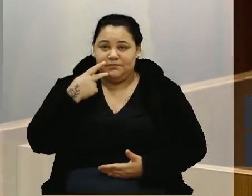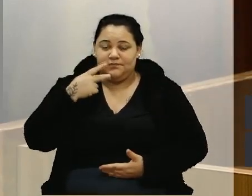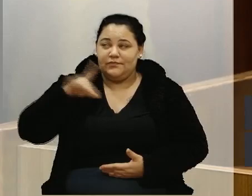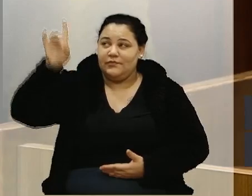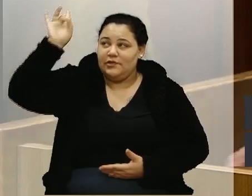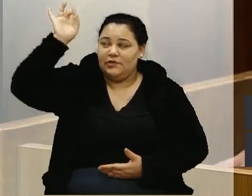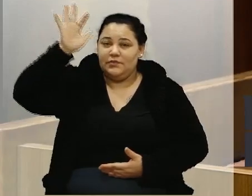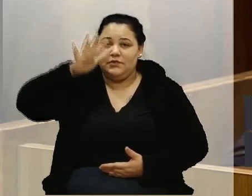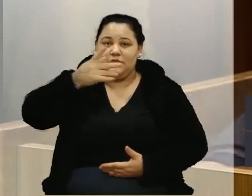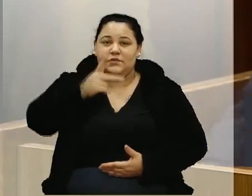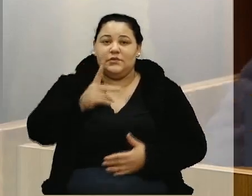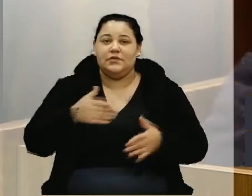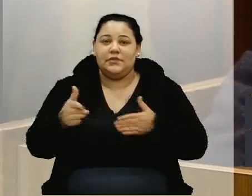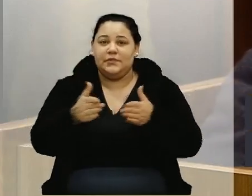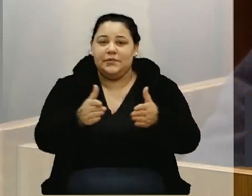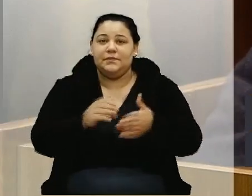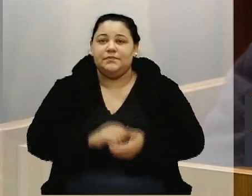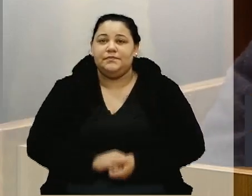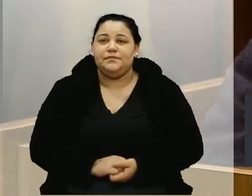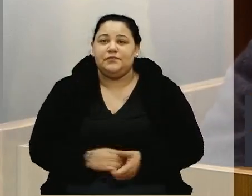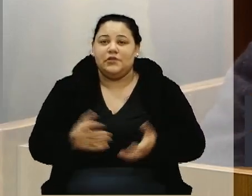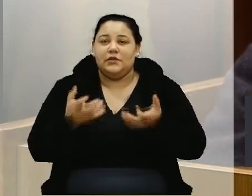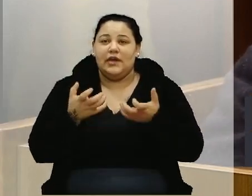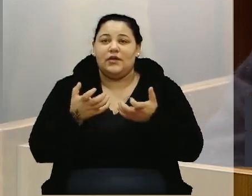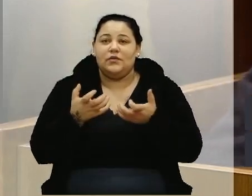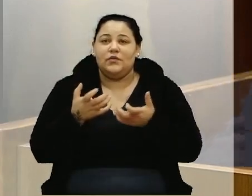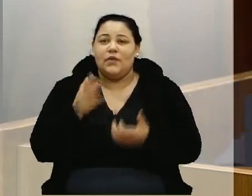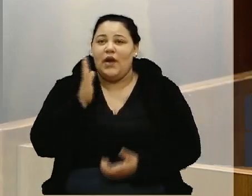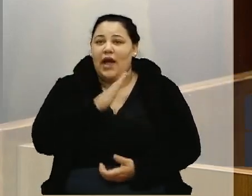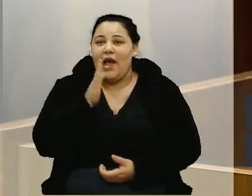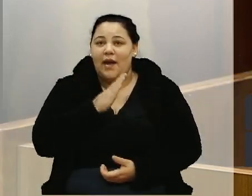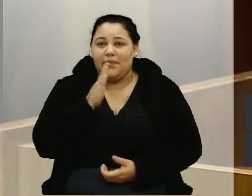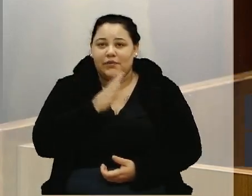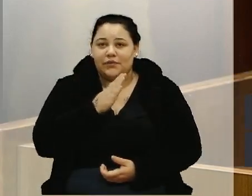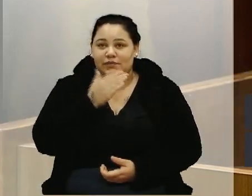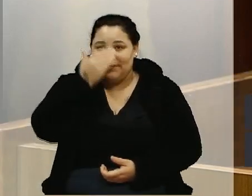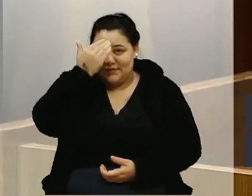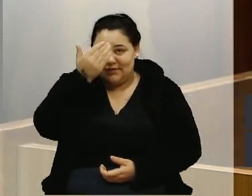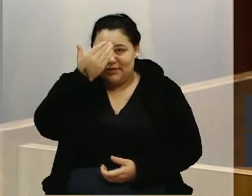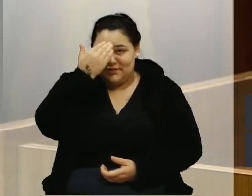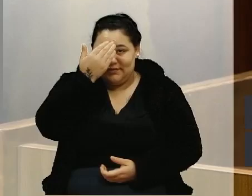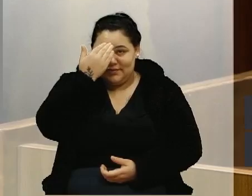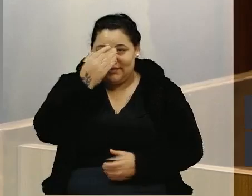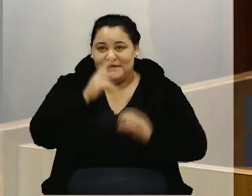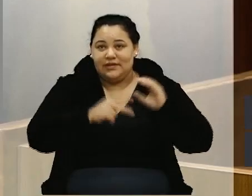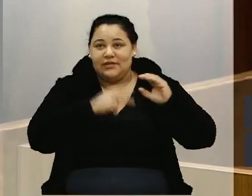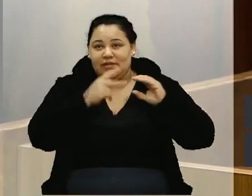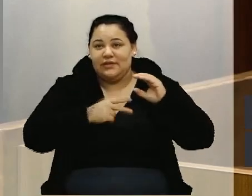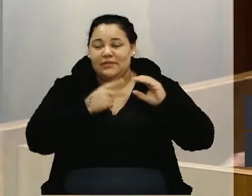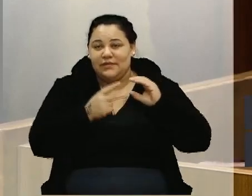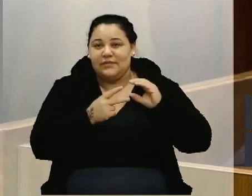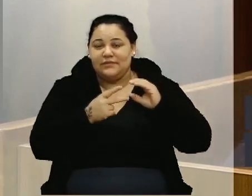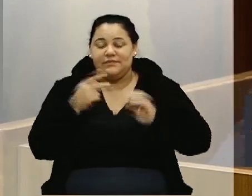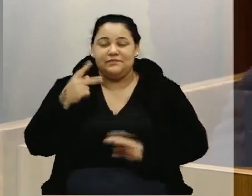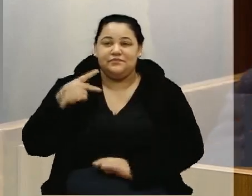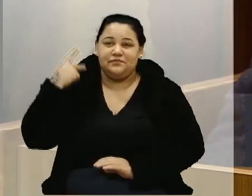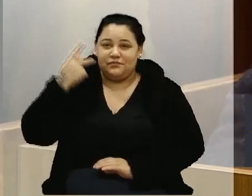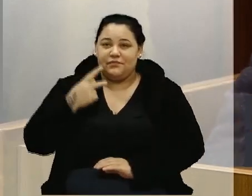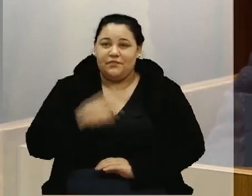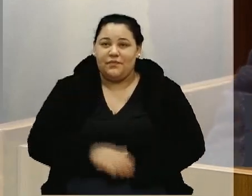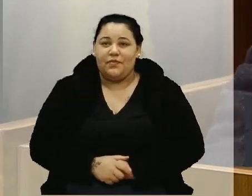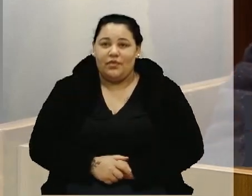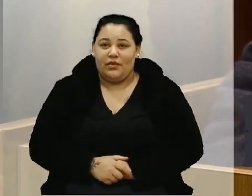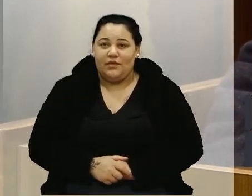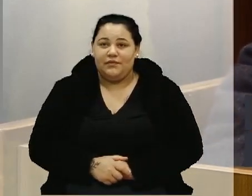na sua caminhada. Eu quero rapidamente agradecer à Câmara de Vereadores, na pessoa da